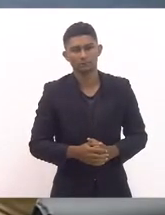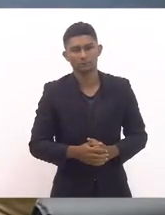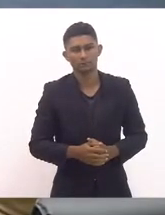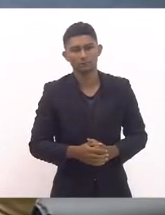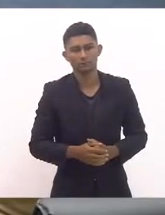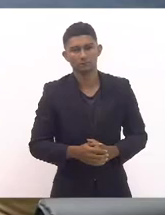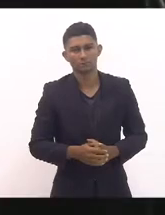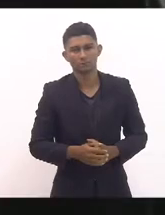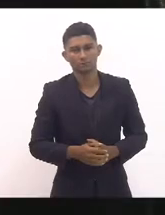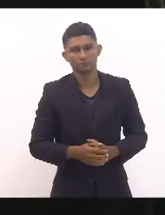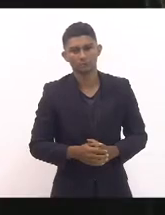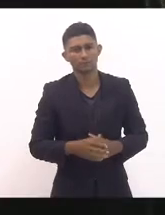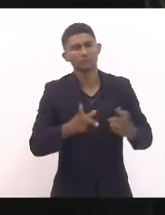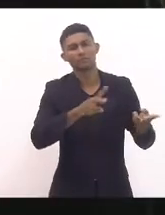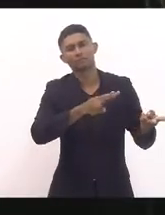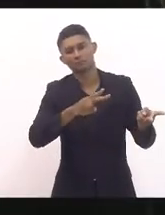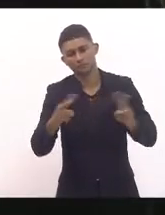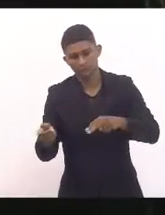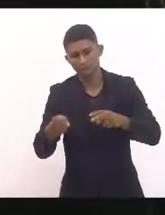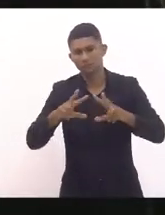Então, vai encaminhar para a CCJ.